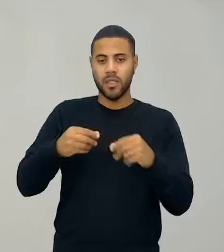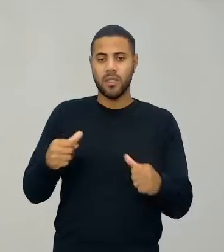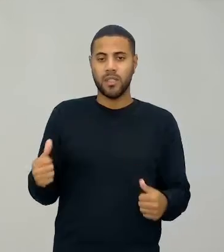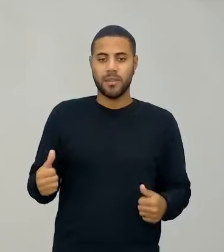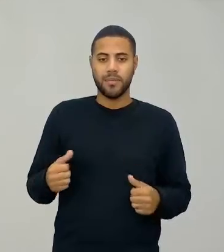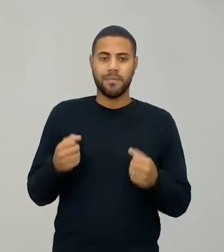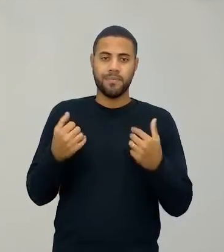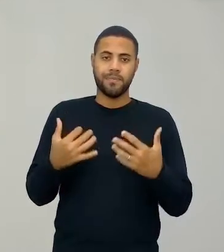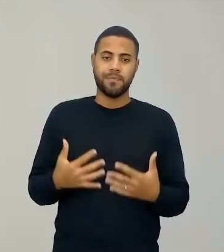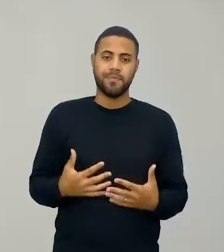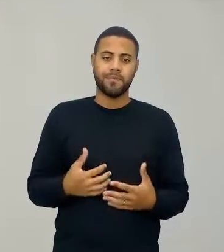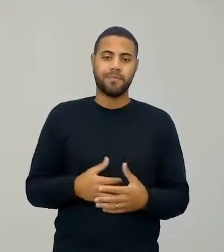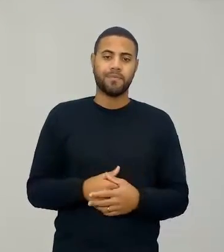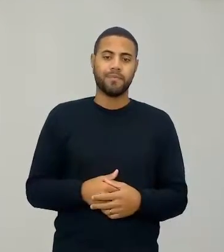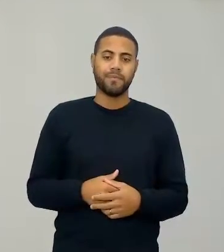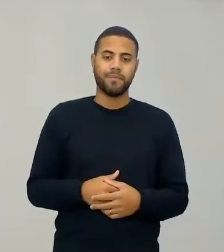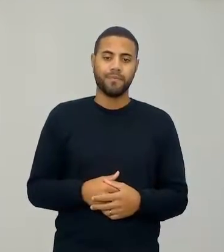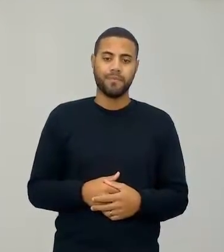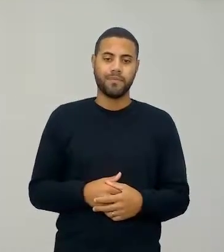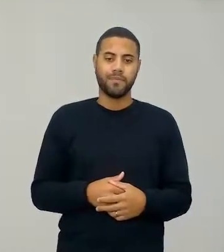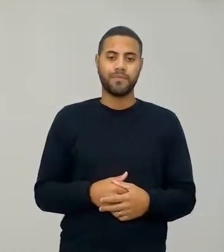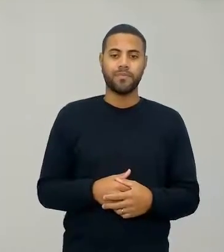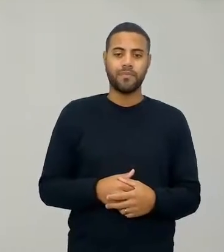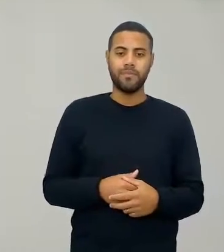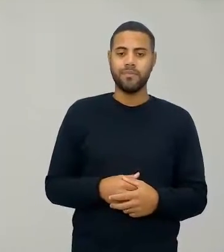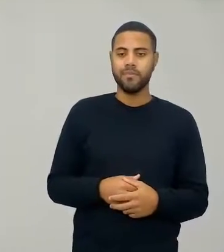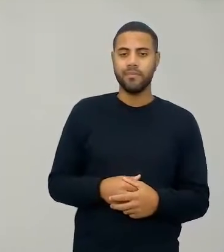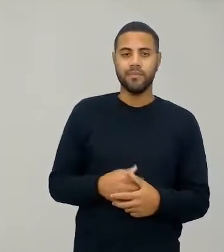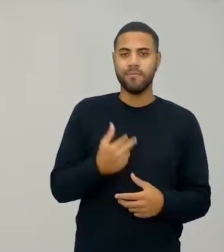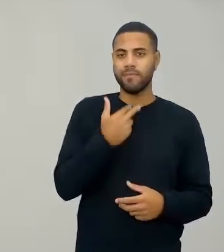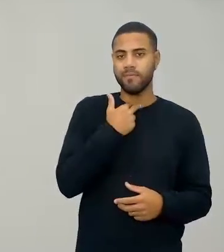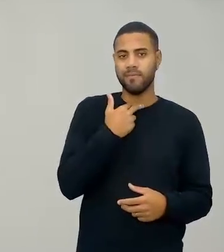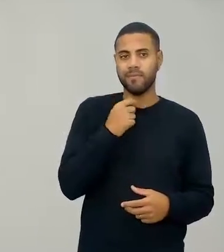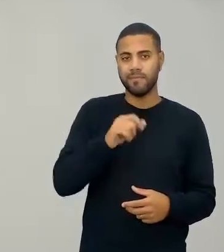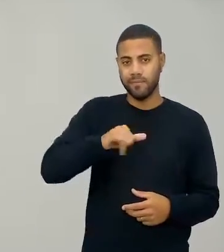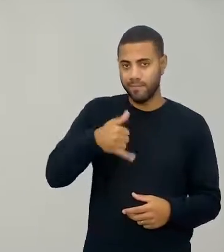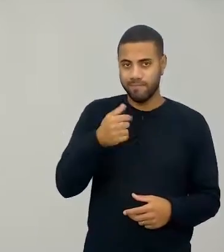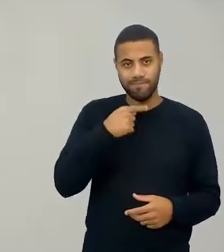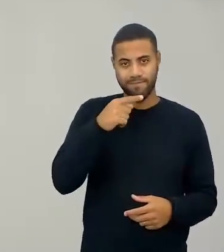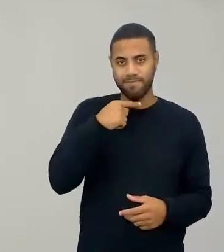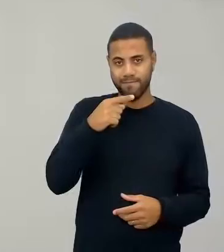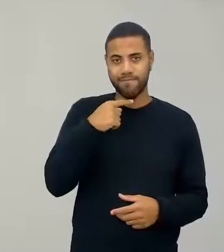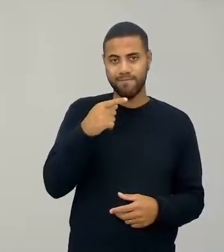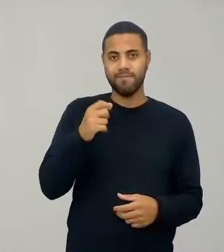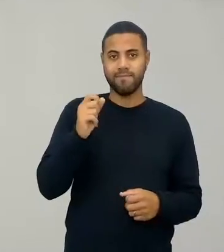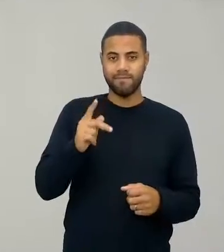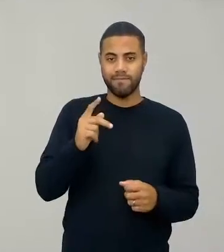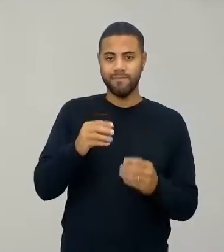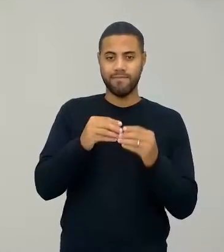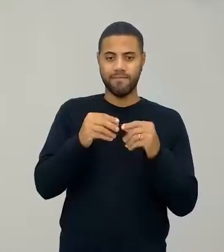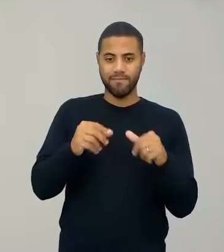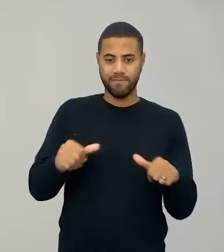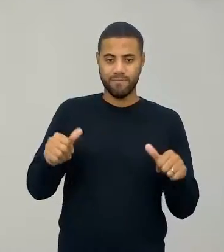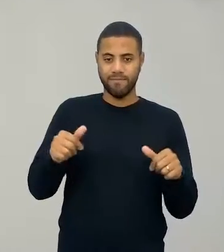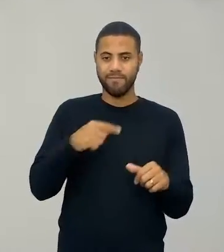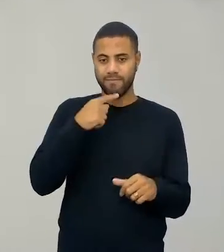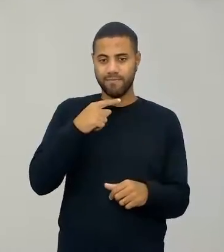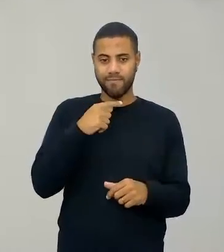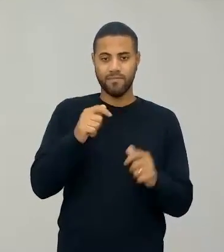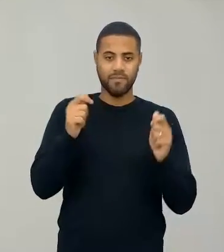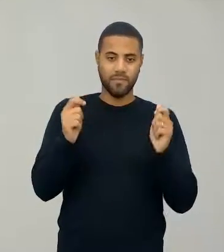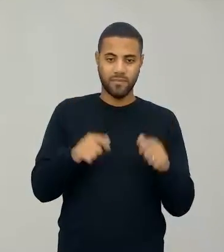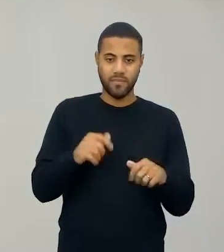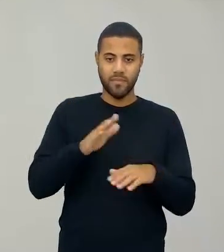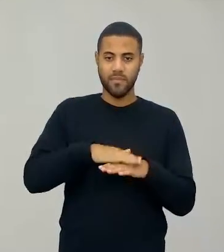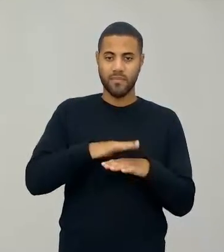ambiental adequada dos rejeitos, ou seja, o que não pode ser aproveitado, reciclado, reaproveitado, ele tem